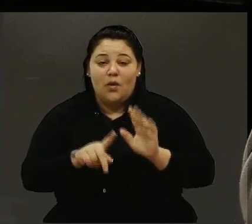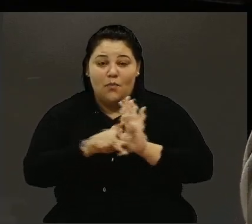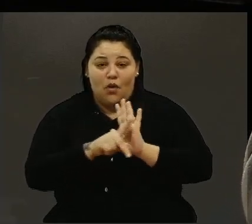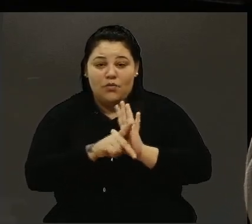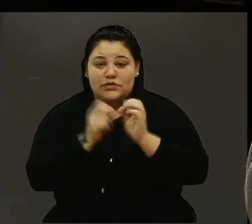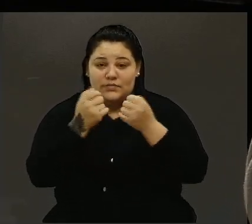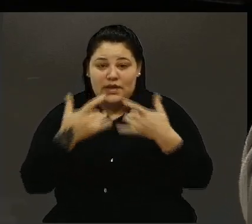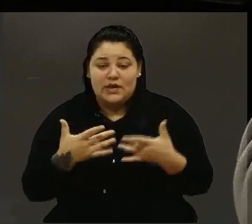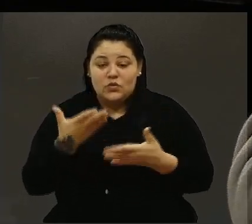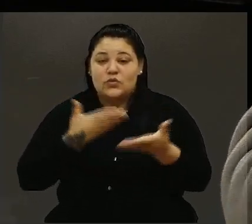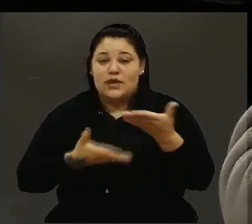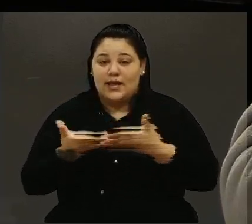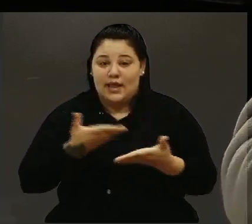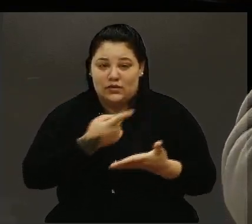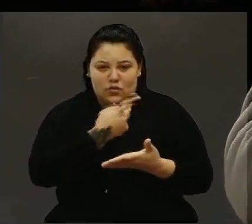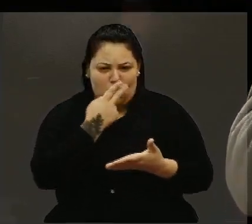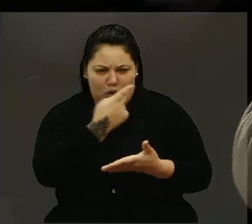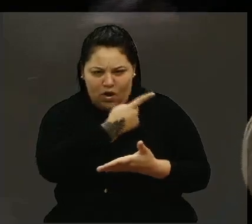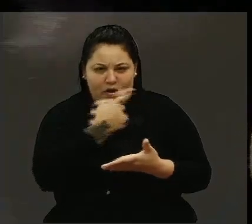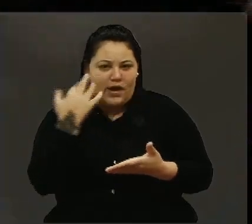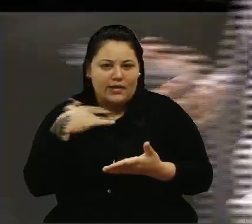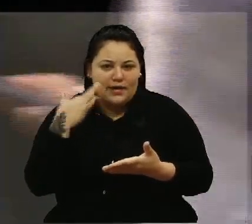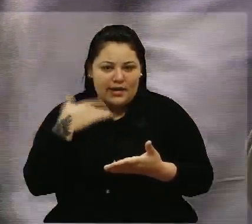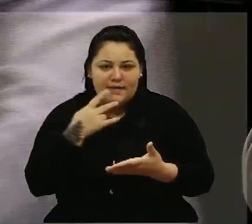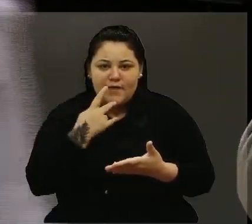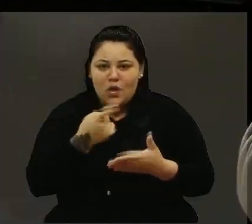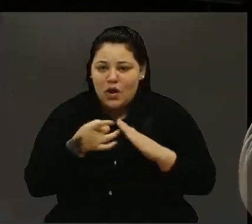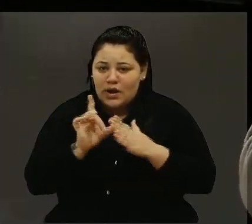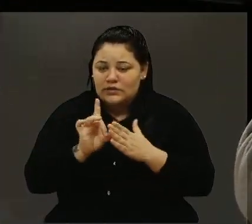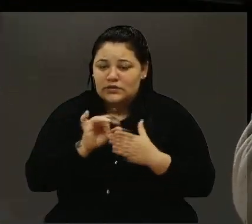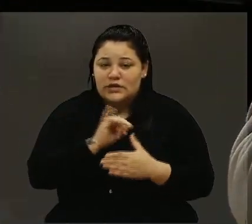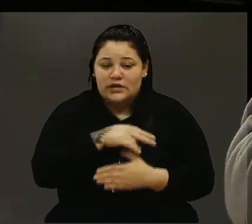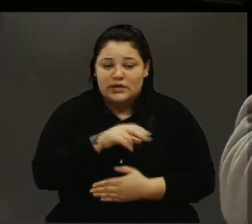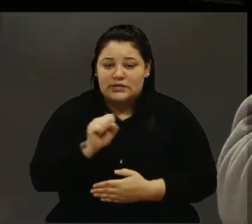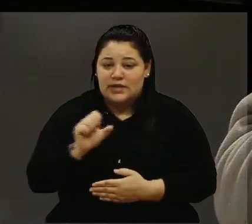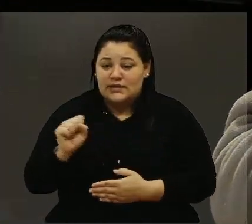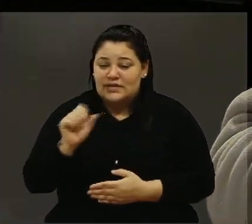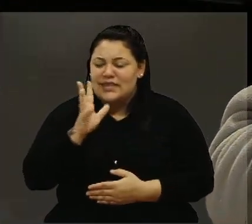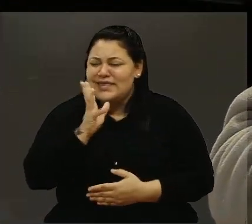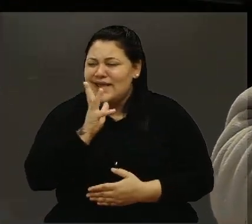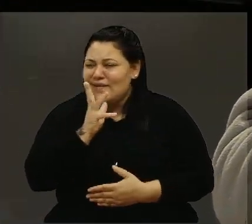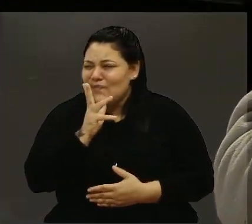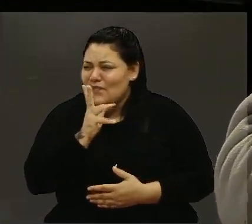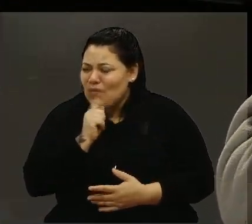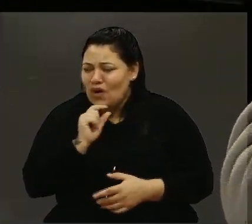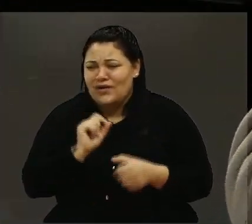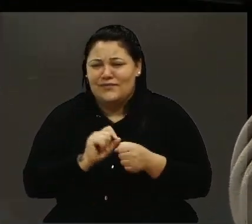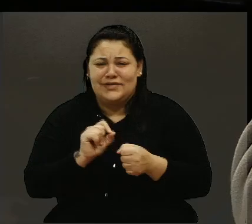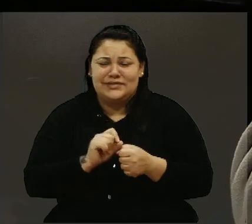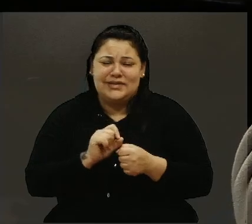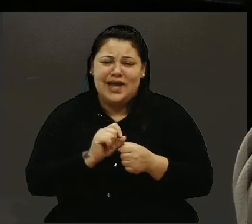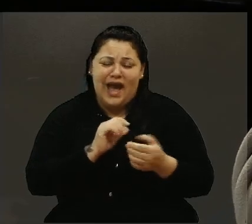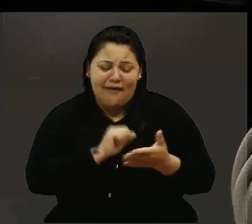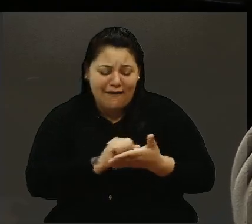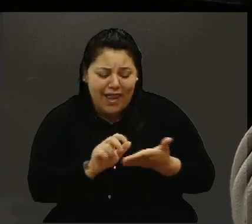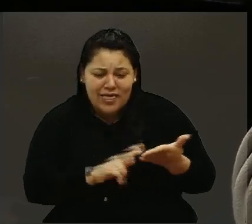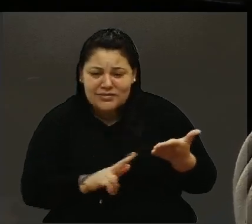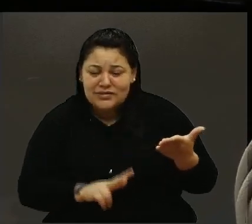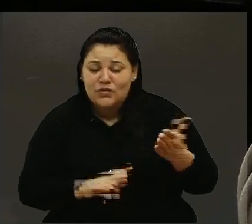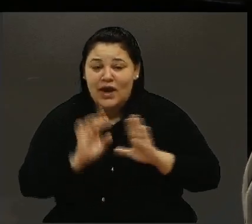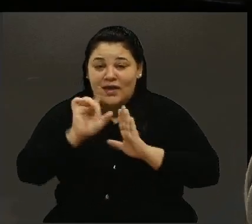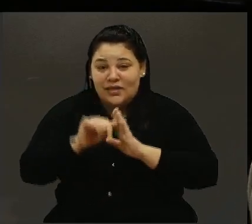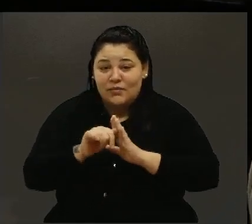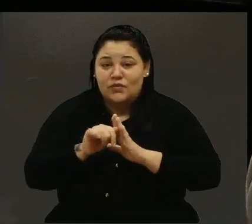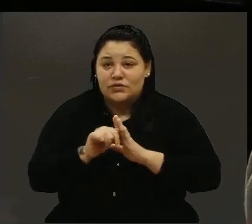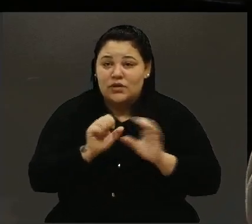especificamente tratado pela Andressa, é verdade. O INSS demora muito para promover a avaliação. Quando promove a avaliação, muitas vezes, que pode